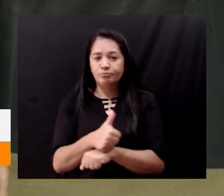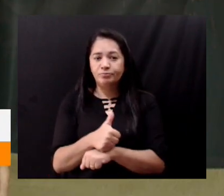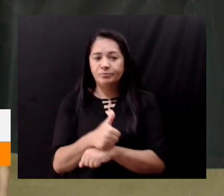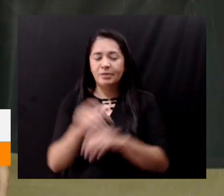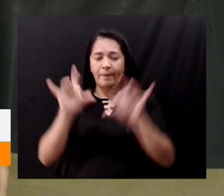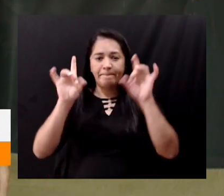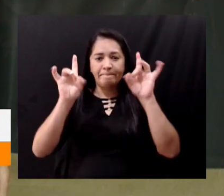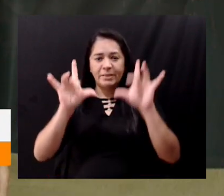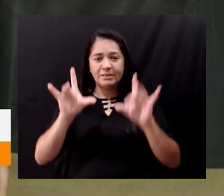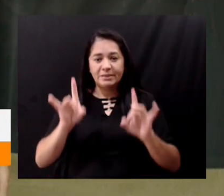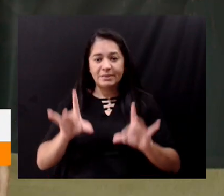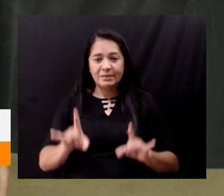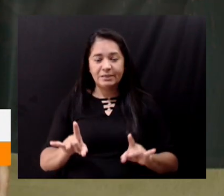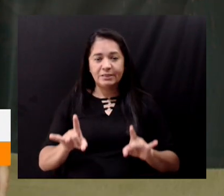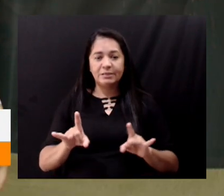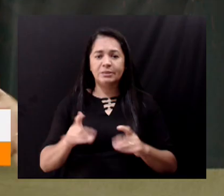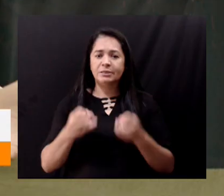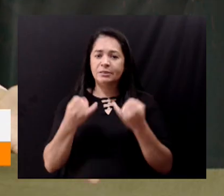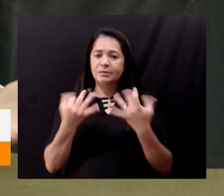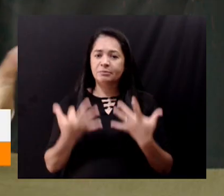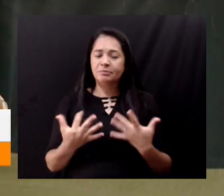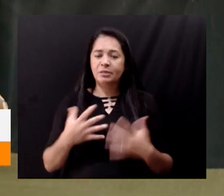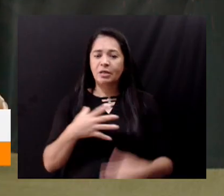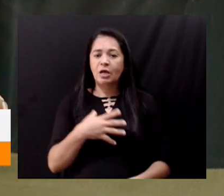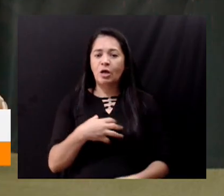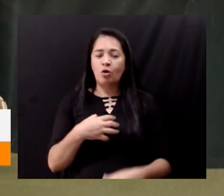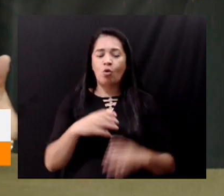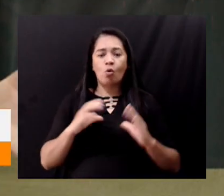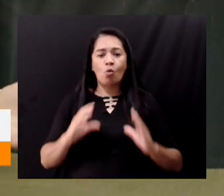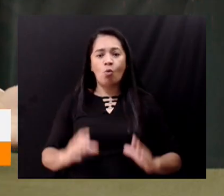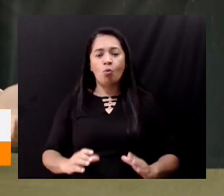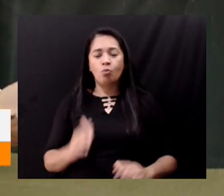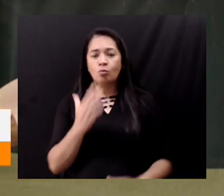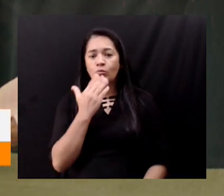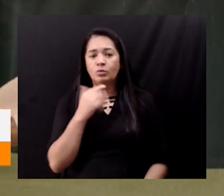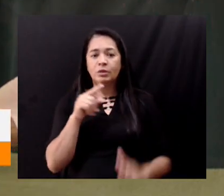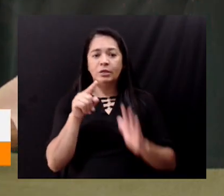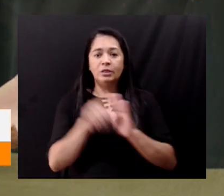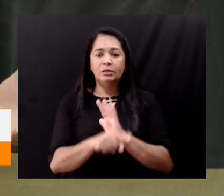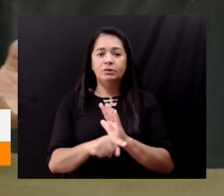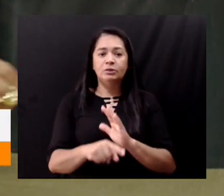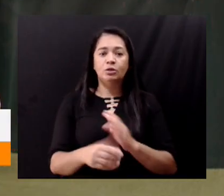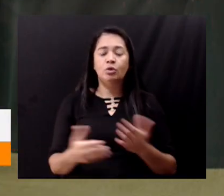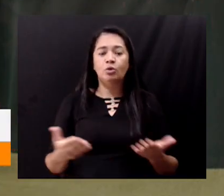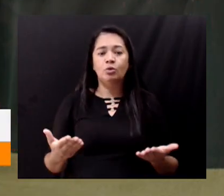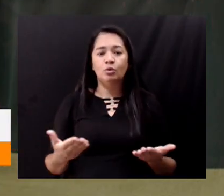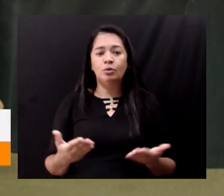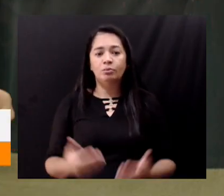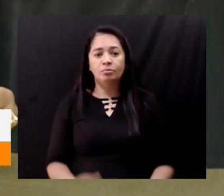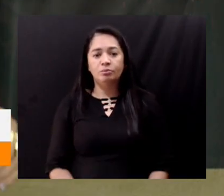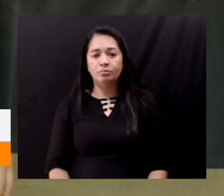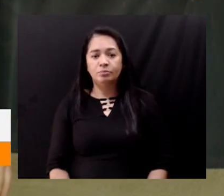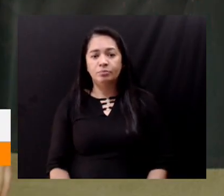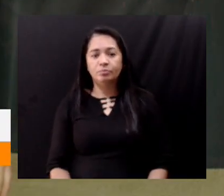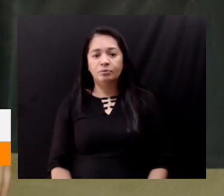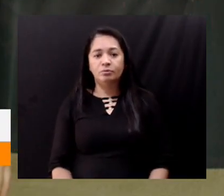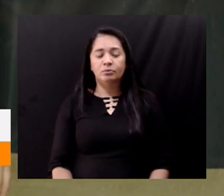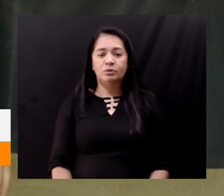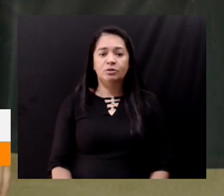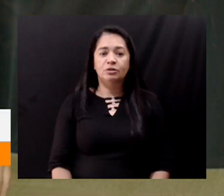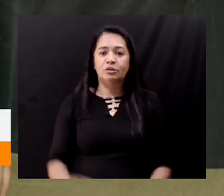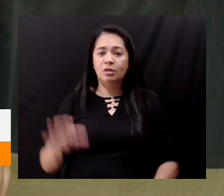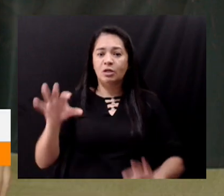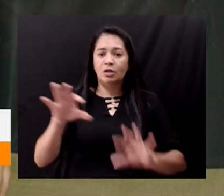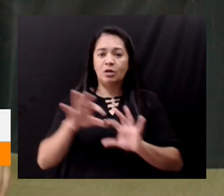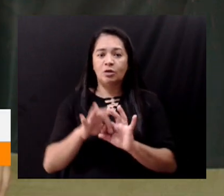especializadas em falar sobre esse comportamento alimentar. E a pergunta nossa, que eu já faço a conexão com as considerações